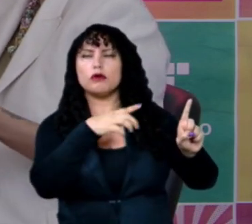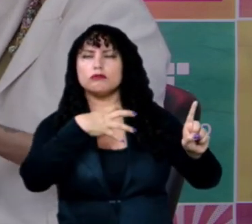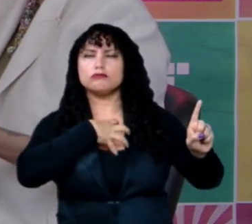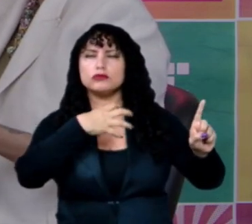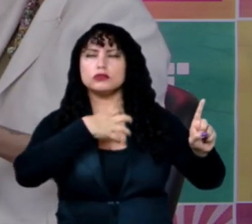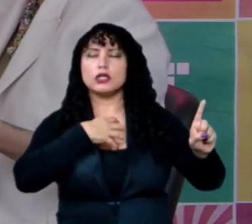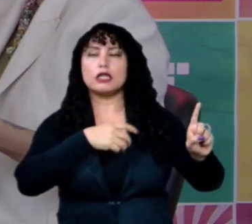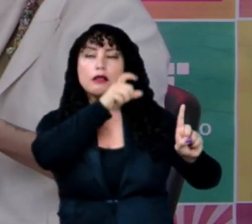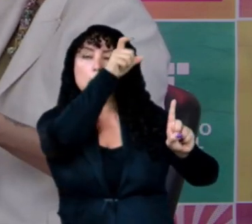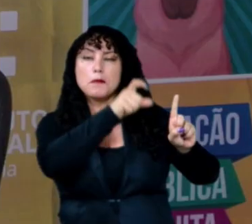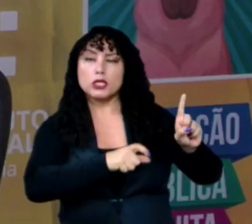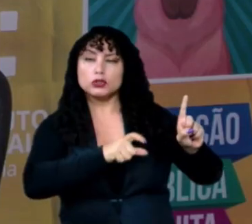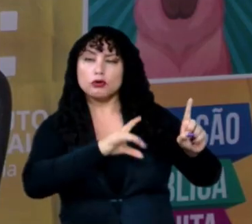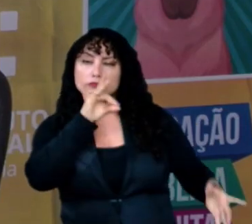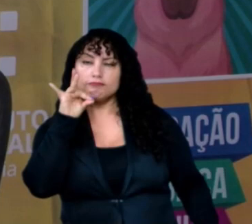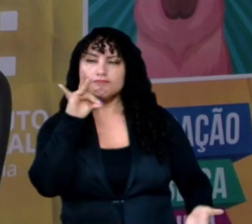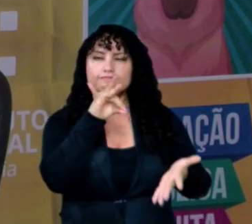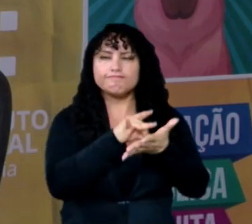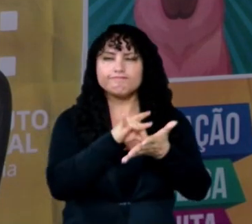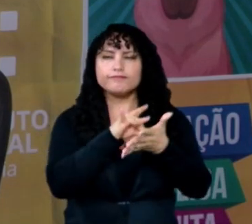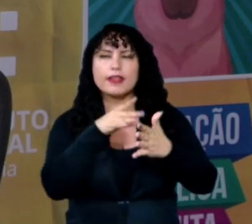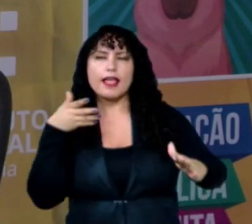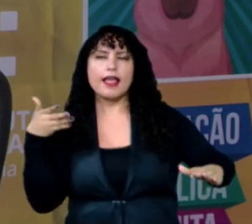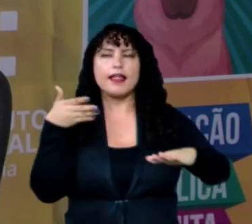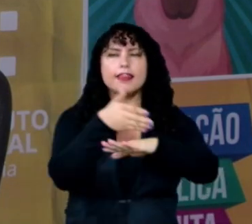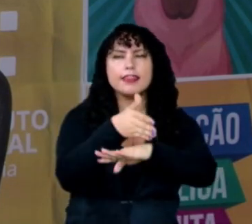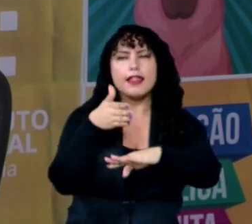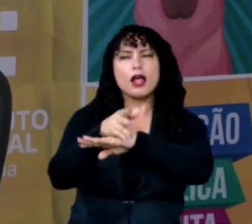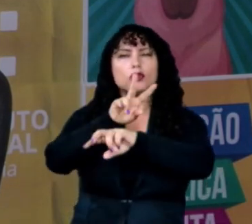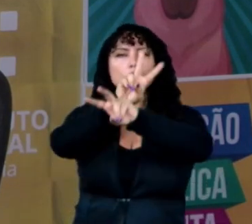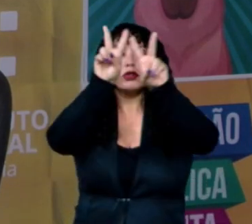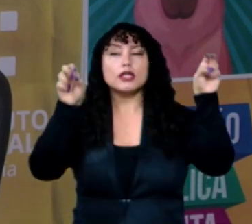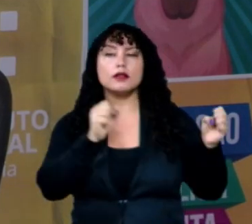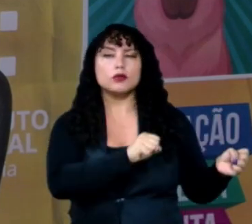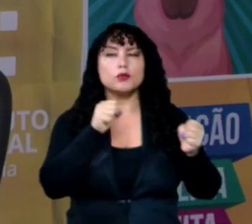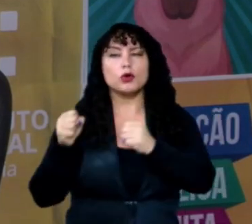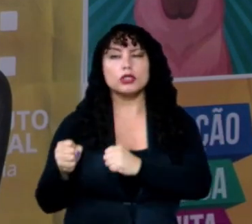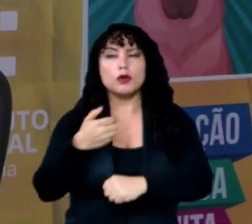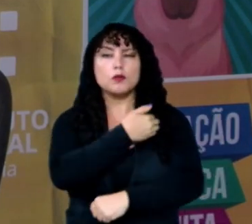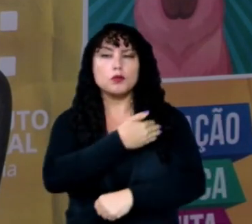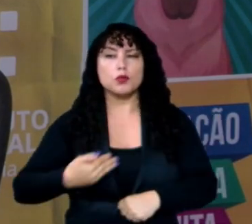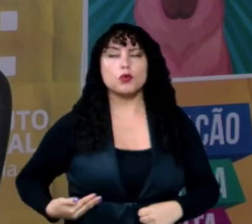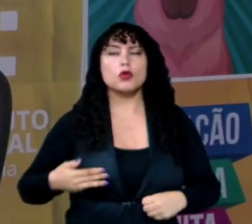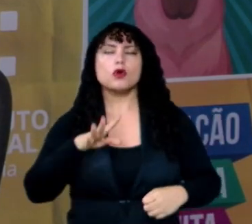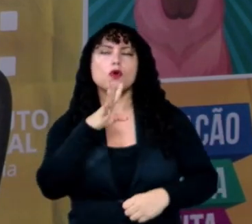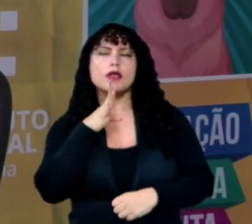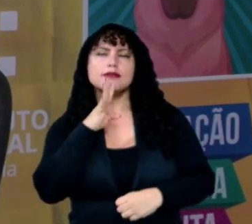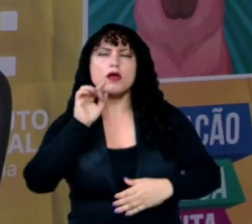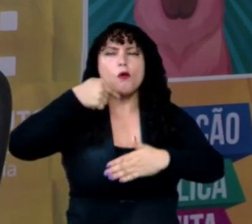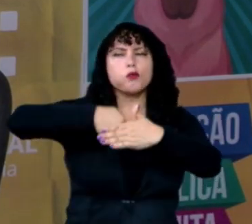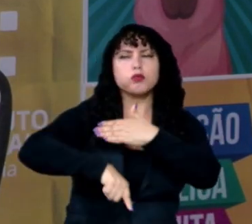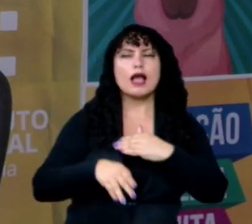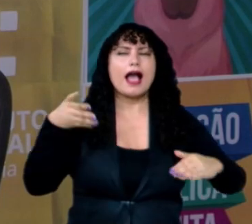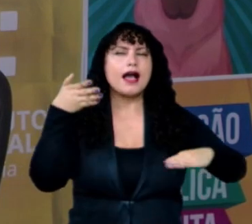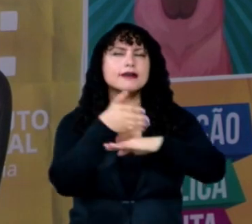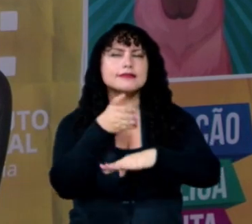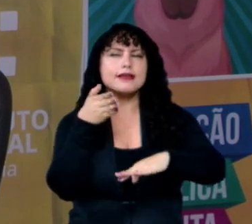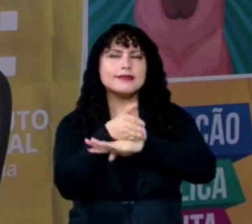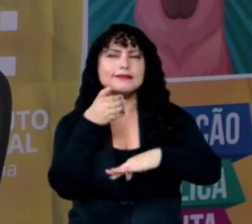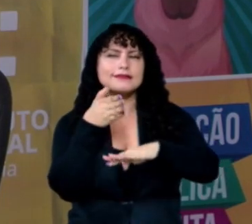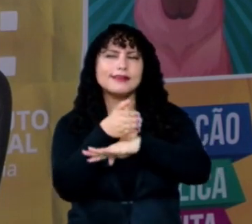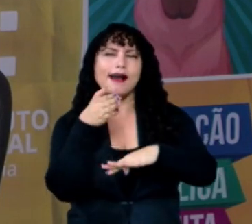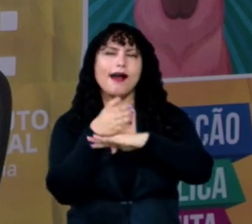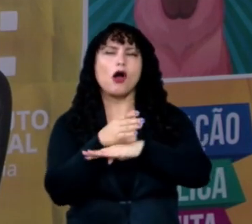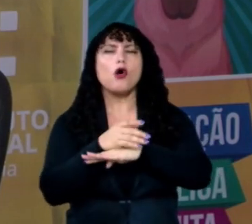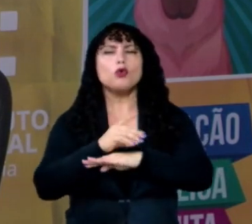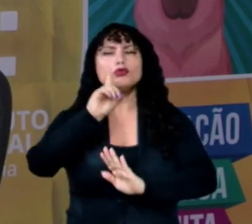forma do cidadão, de fato, entrar nos assuntos do poder público, conhecer esses assuntos, acessar mesmo os